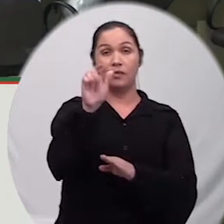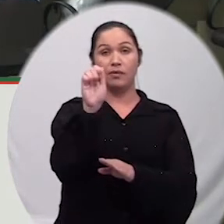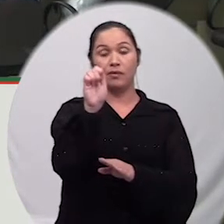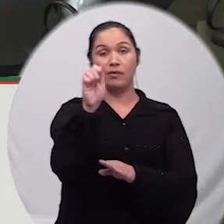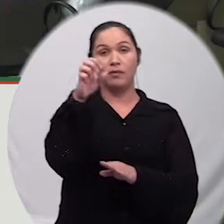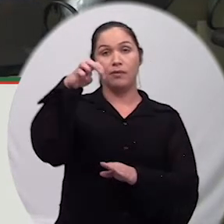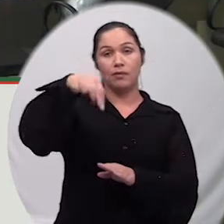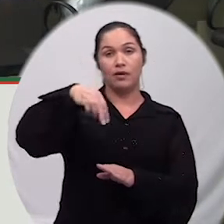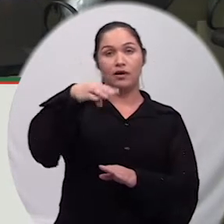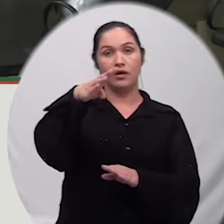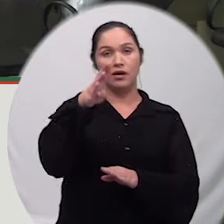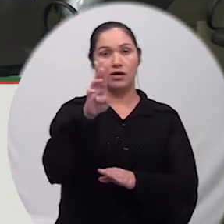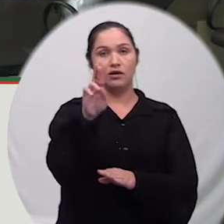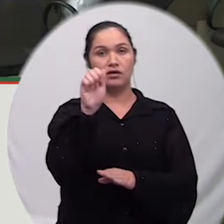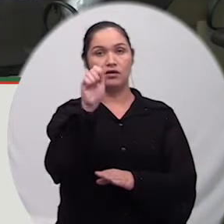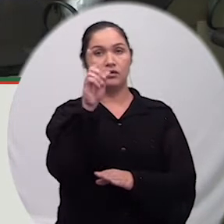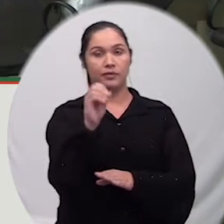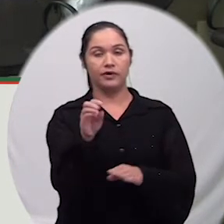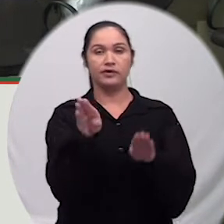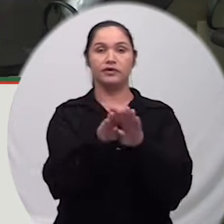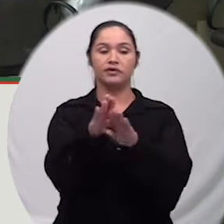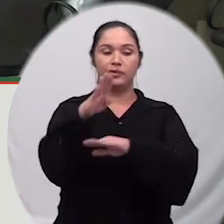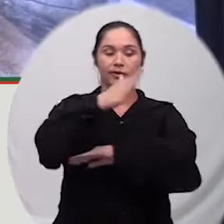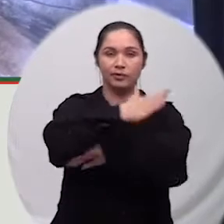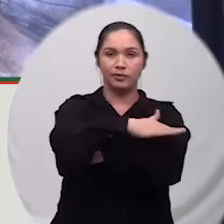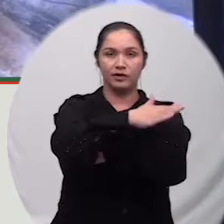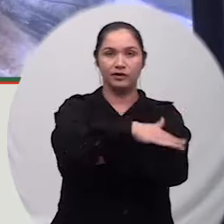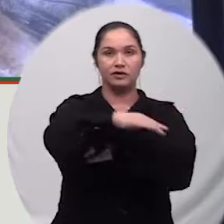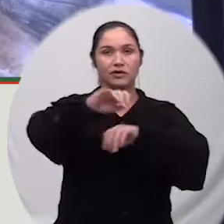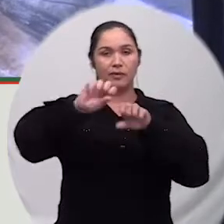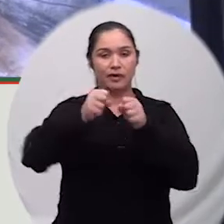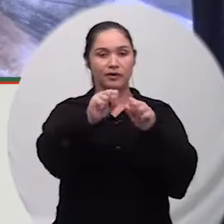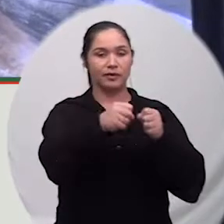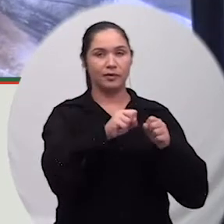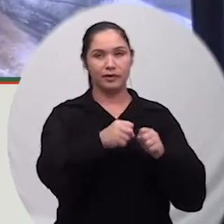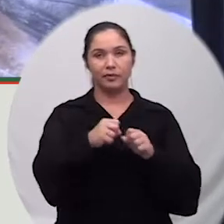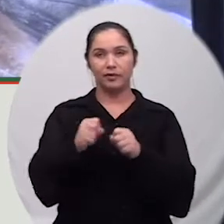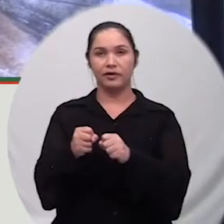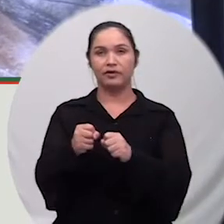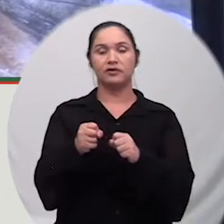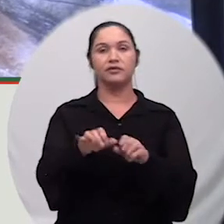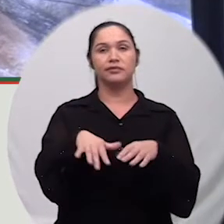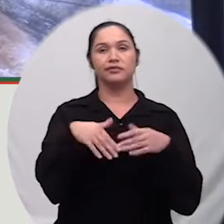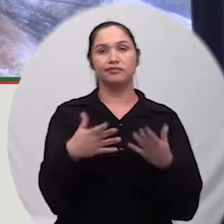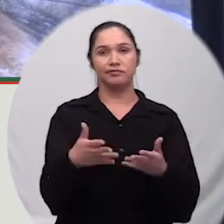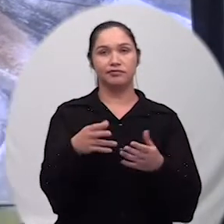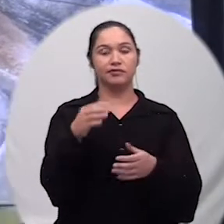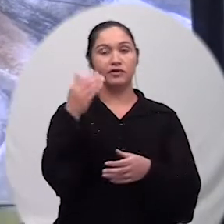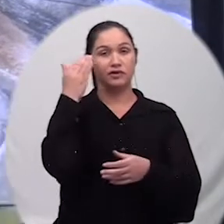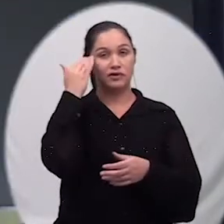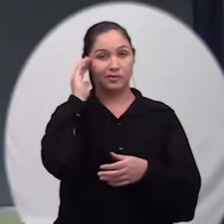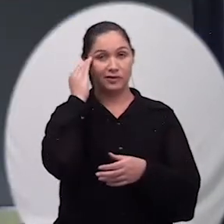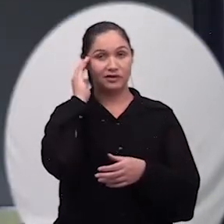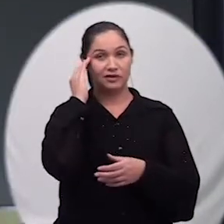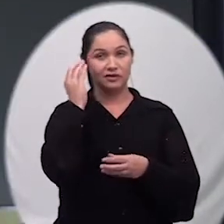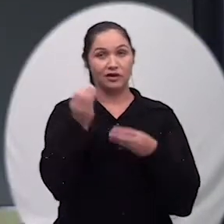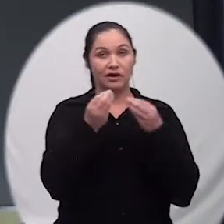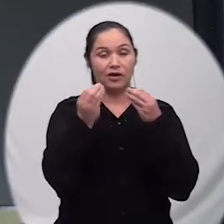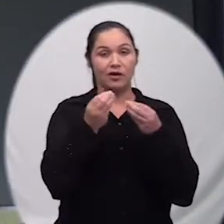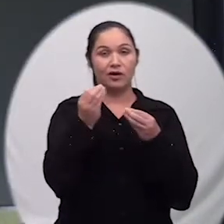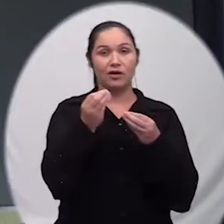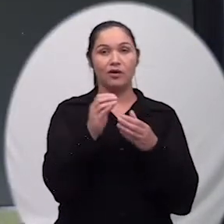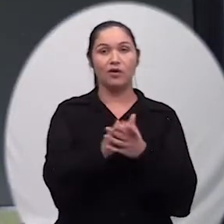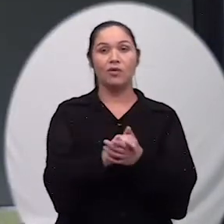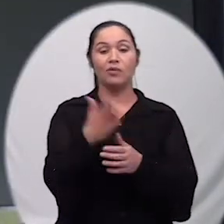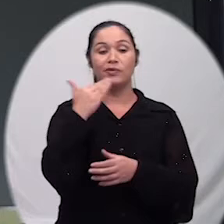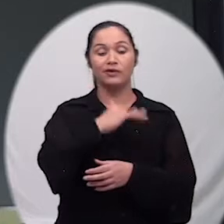fora, a pracinha toda danificada ali, ó. Esses alambrados estão com pontas. As crianças que ali